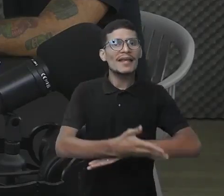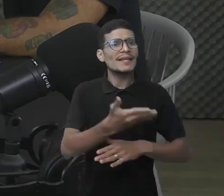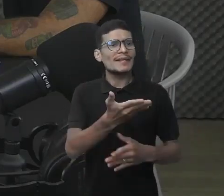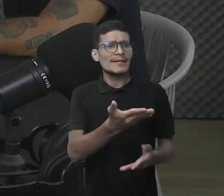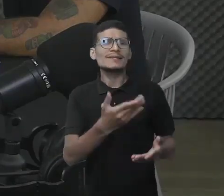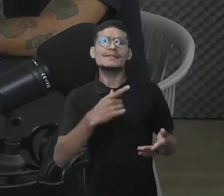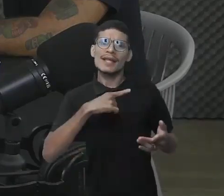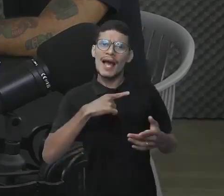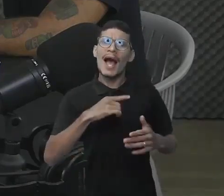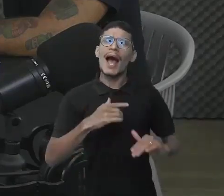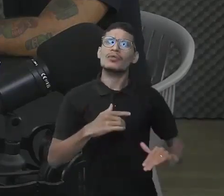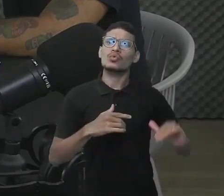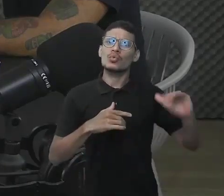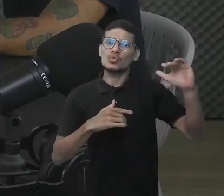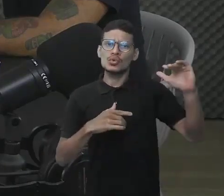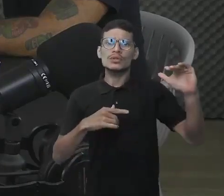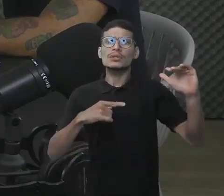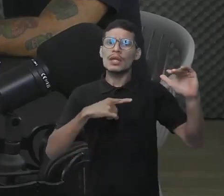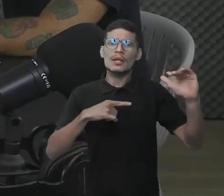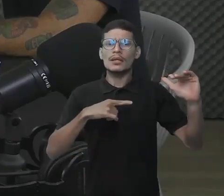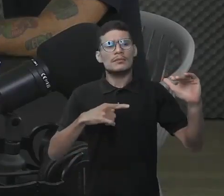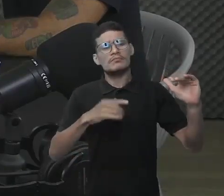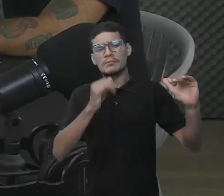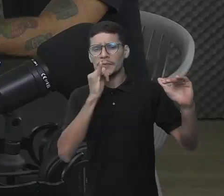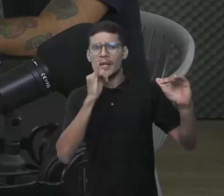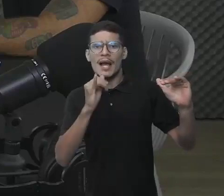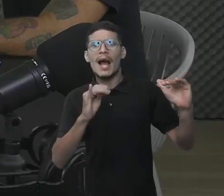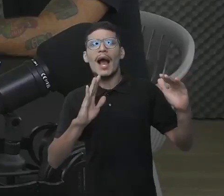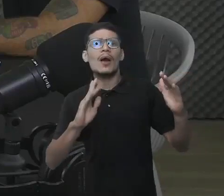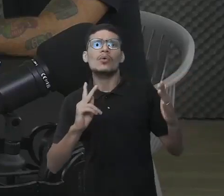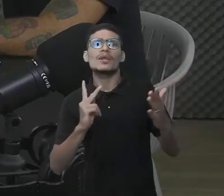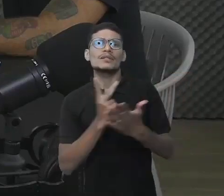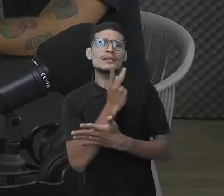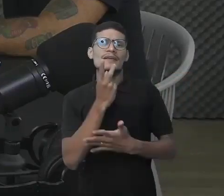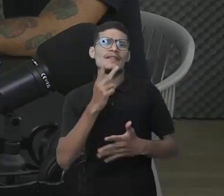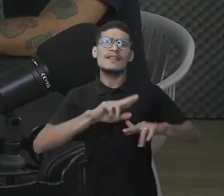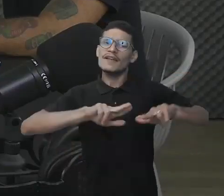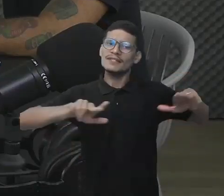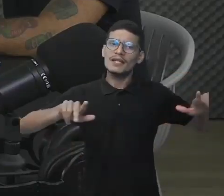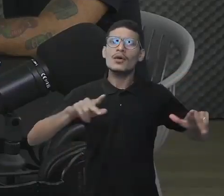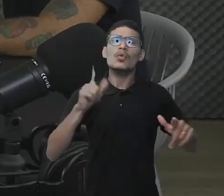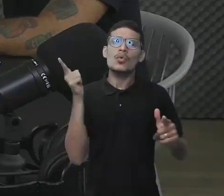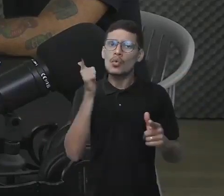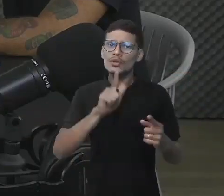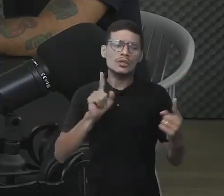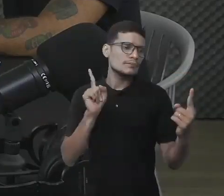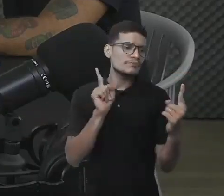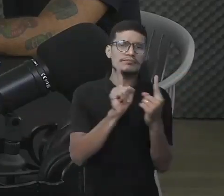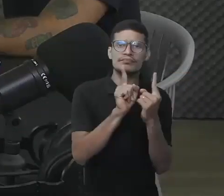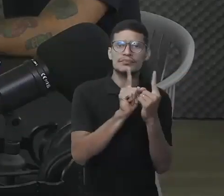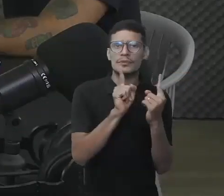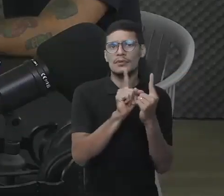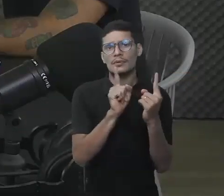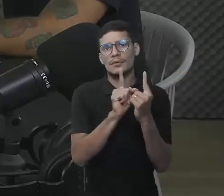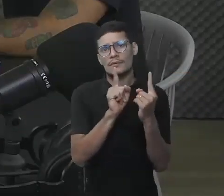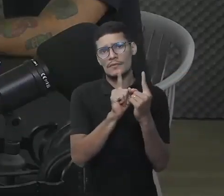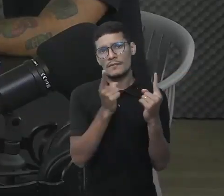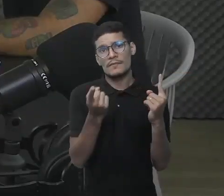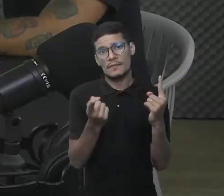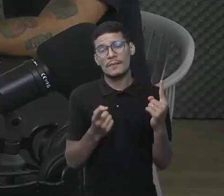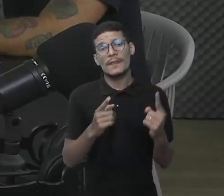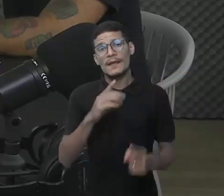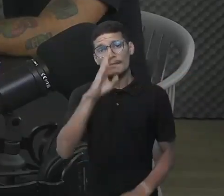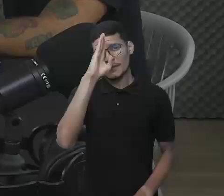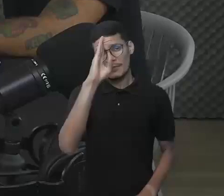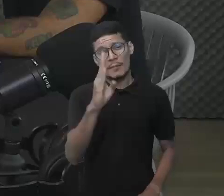onde tem adultos com casos tão diferenciados para serem atendidas nas suas várias situações de violência, qualquer ela que seja, e principalmente